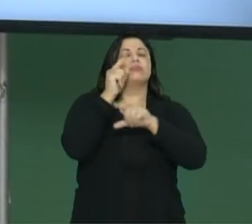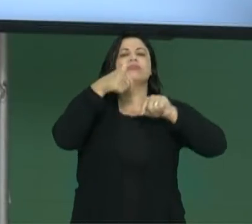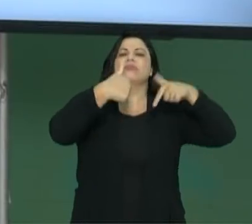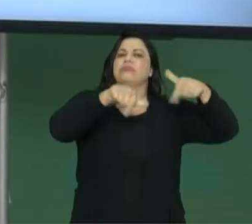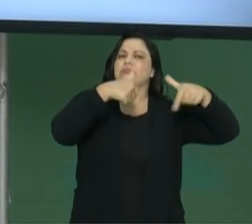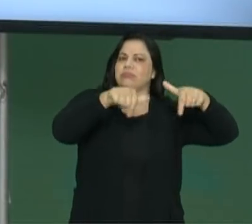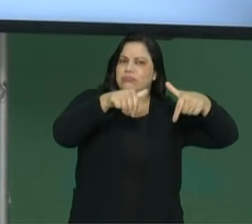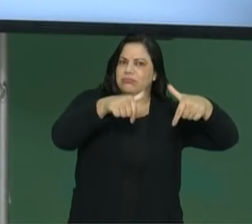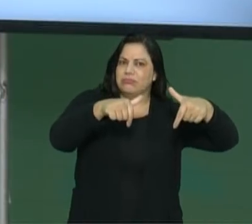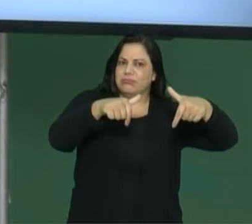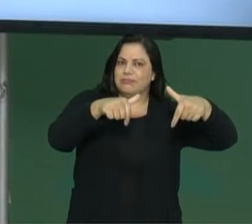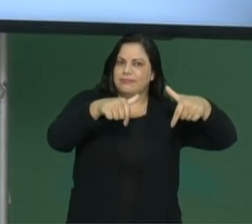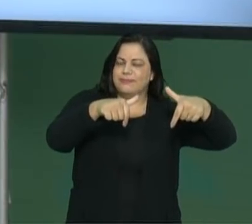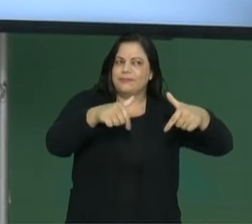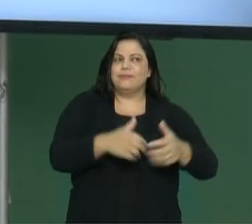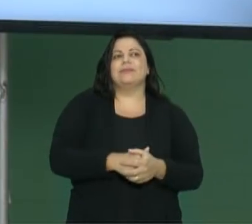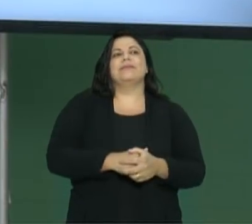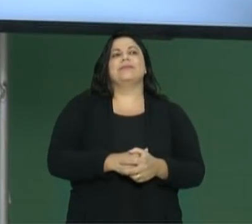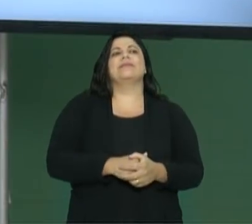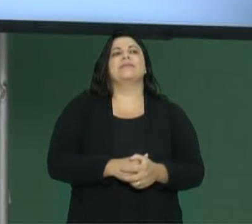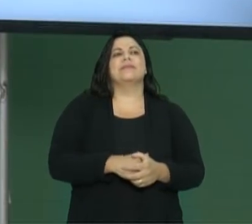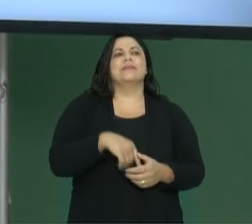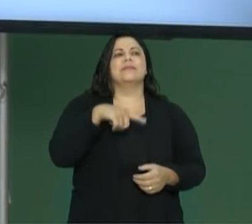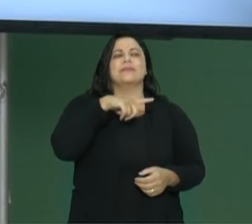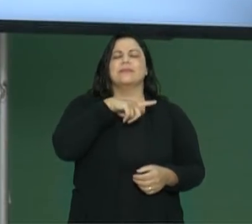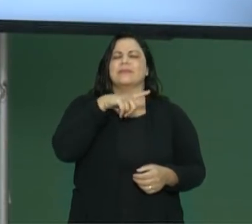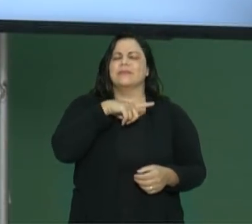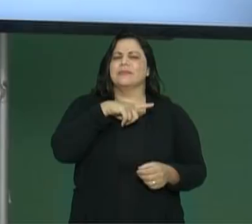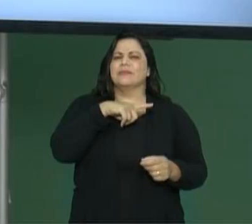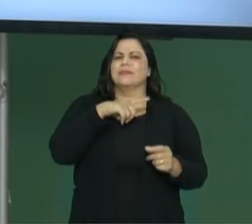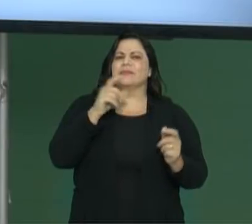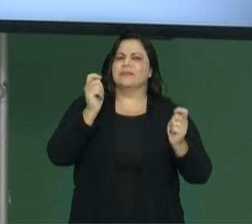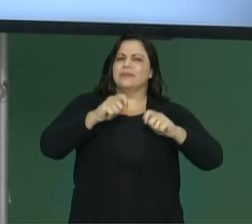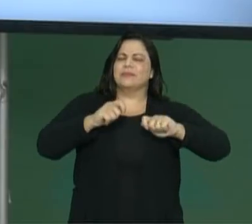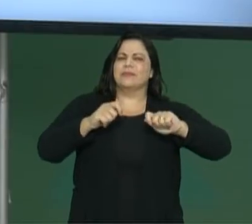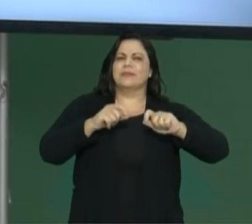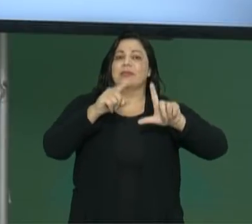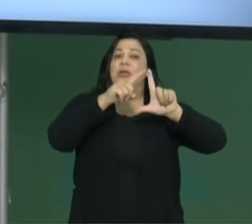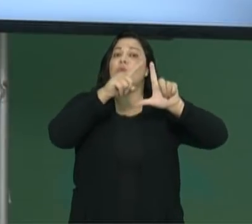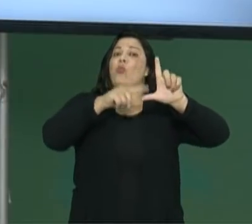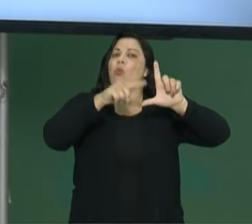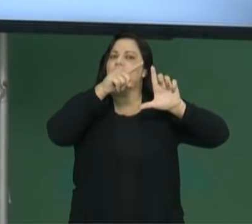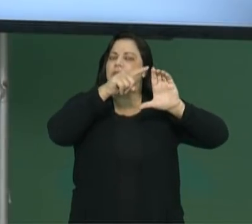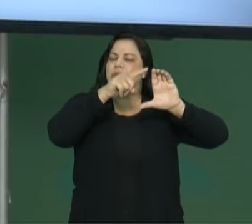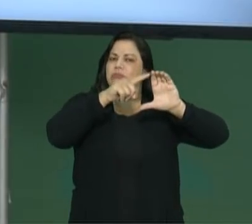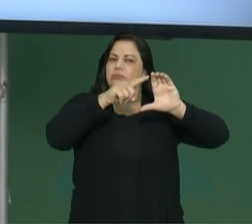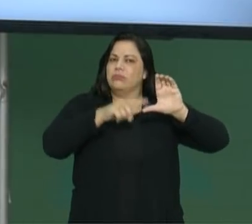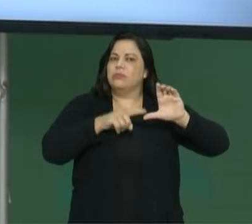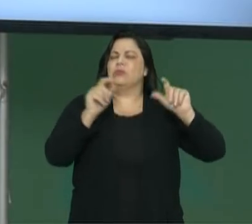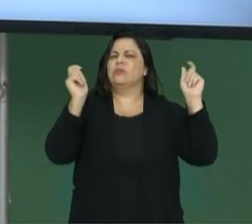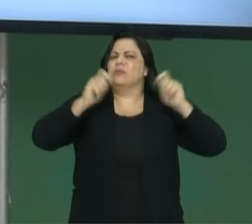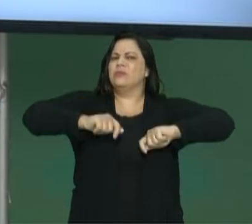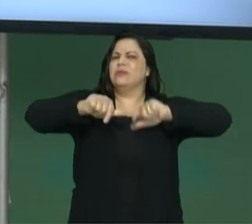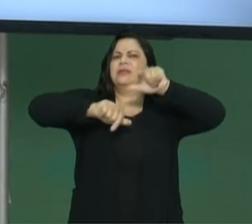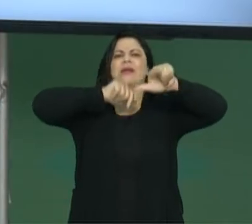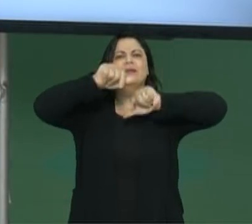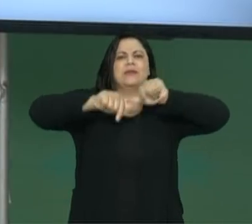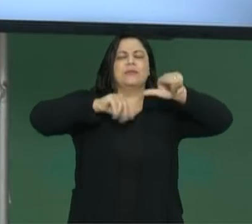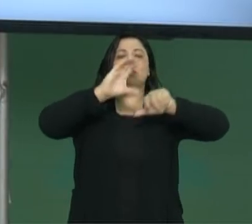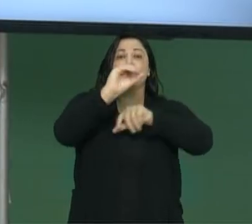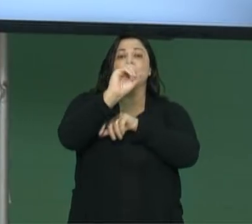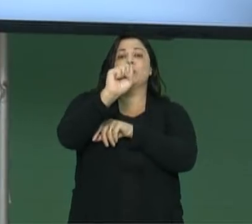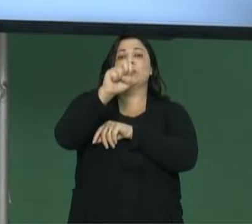falou, certo? Como nós temos aqui um ângulo envolvido, nós vamos utilizar o trabalho com